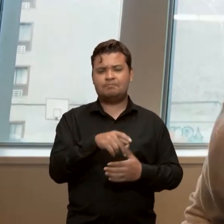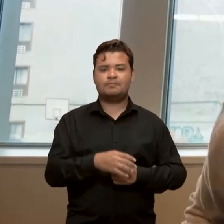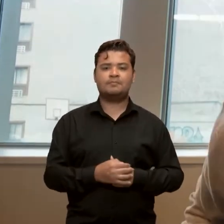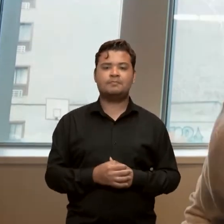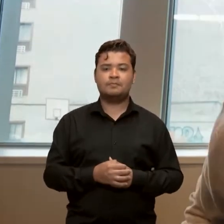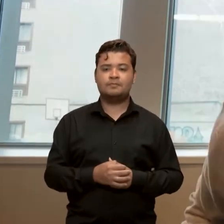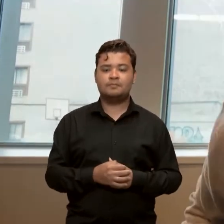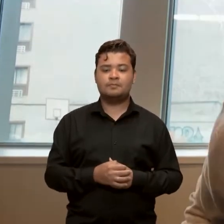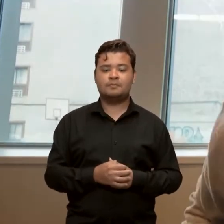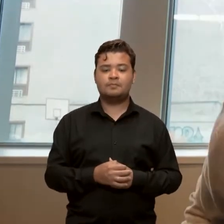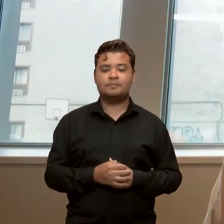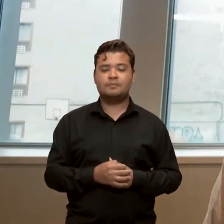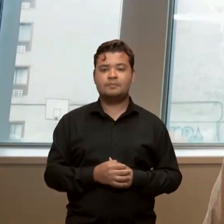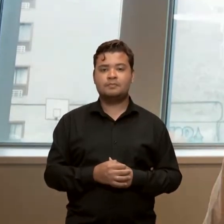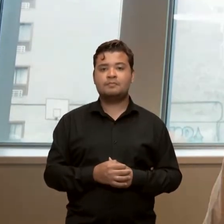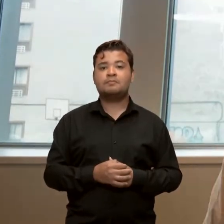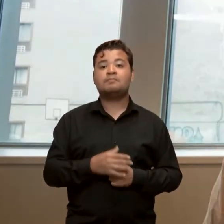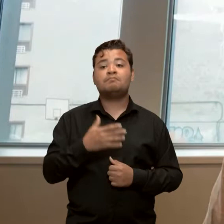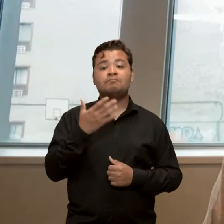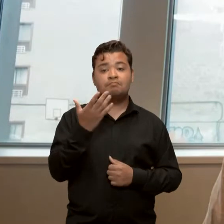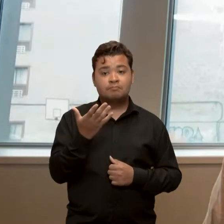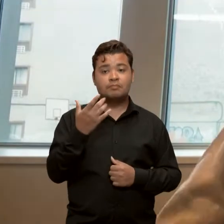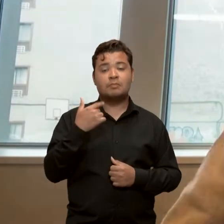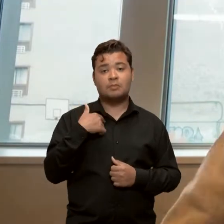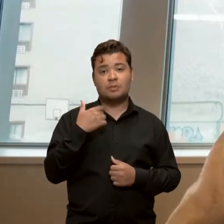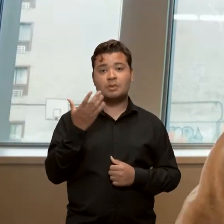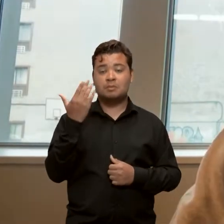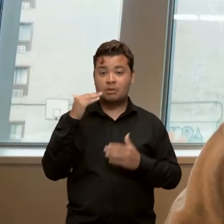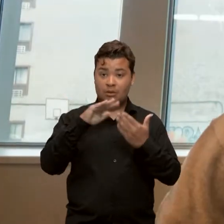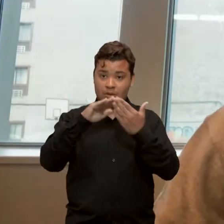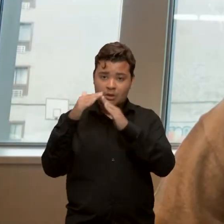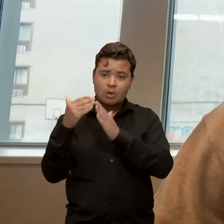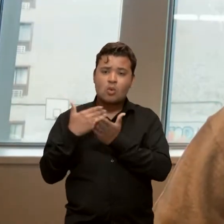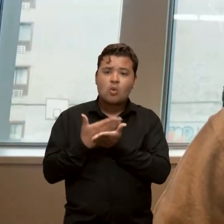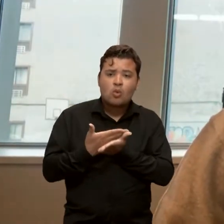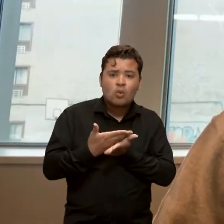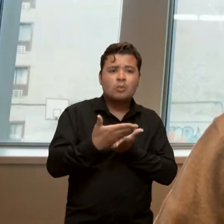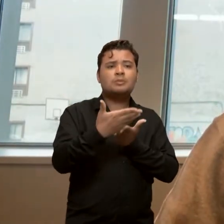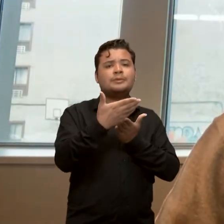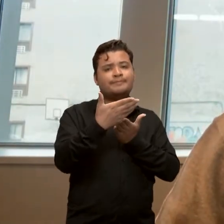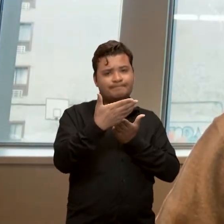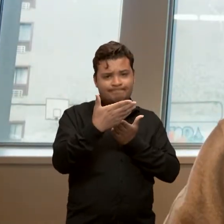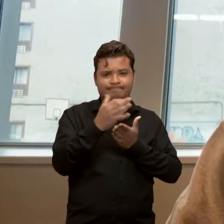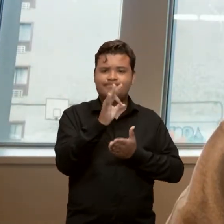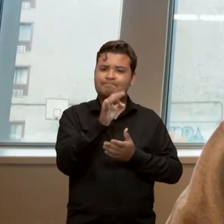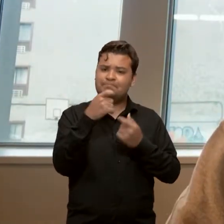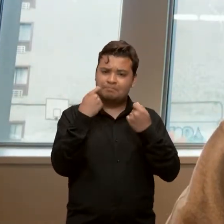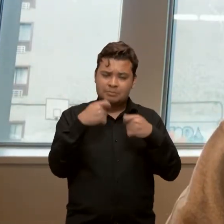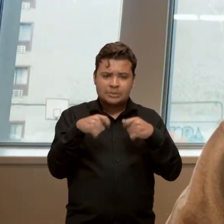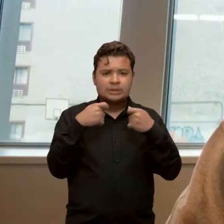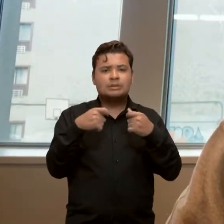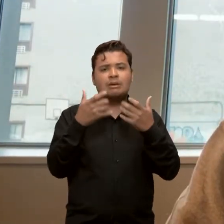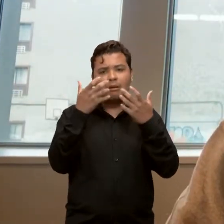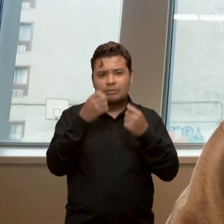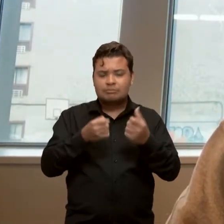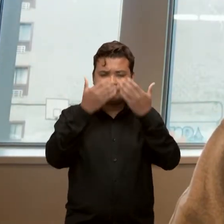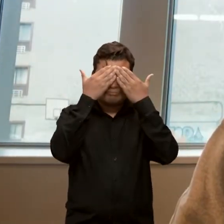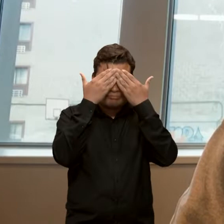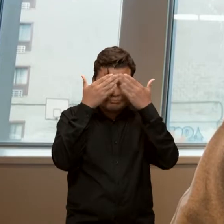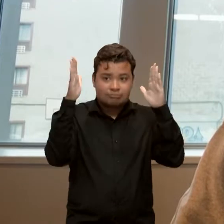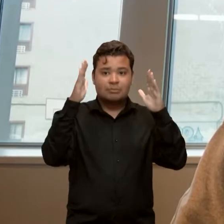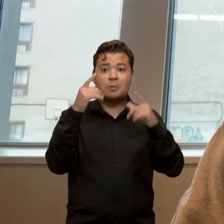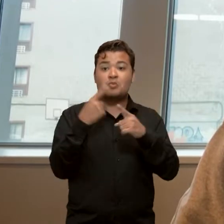no que se reflete ao começo da jornada do intercâmbio. A gente tem que estar aberto a um choque cultural, uma